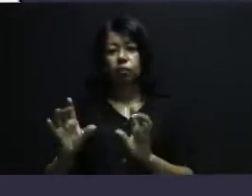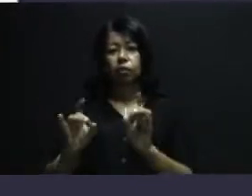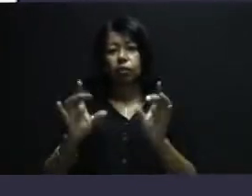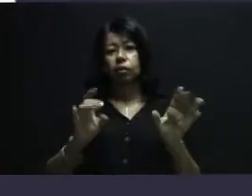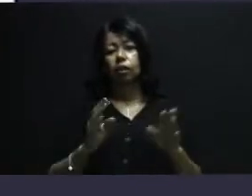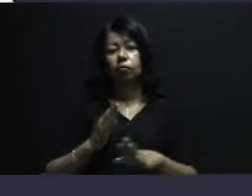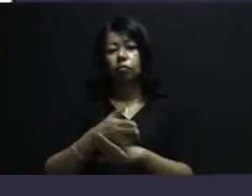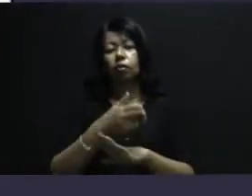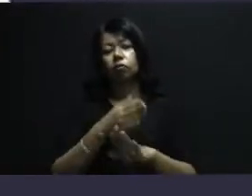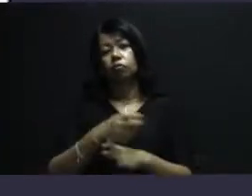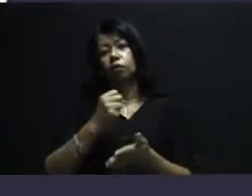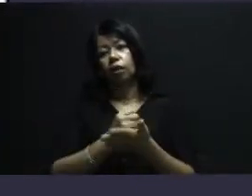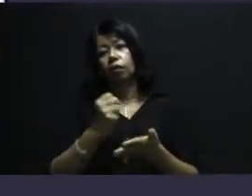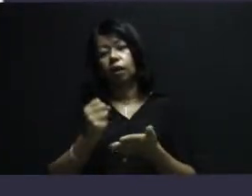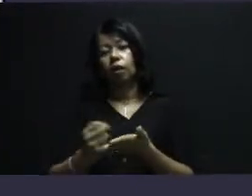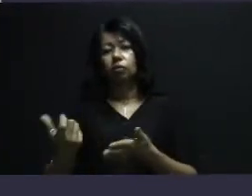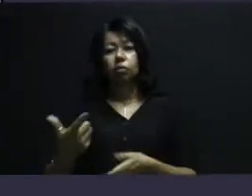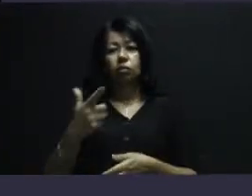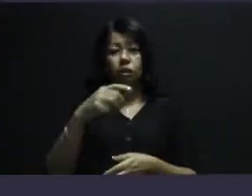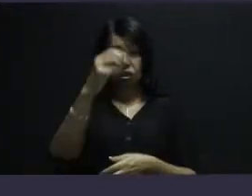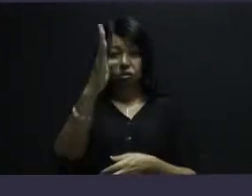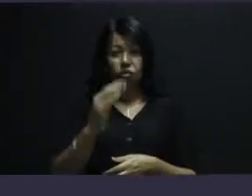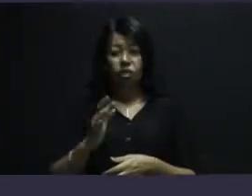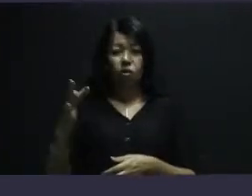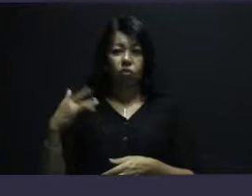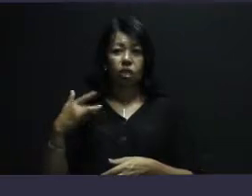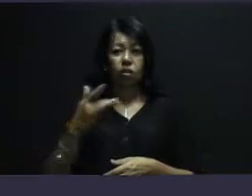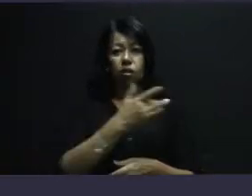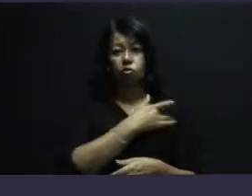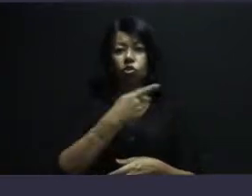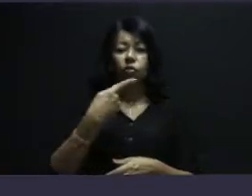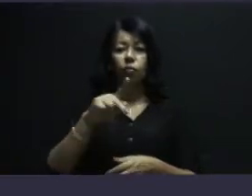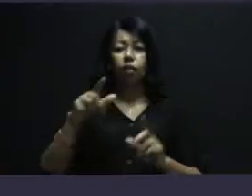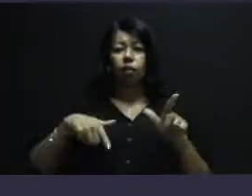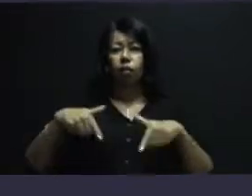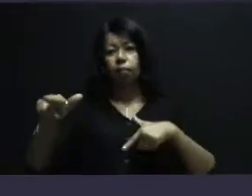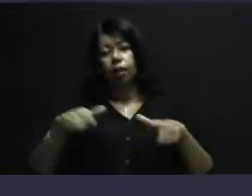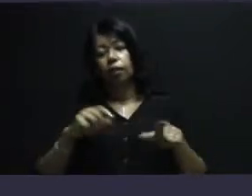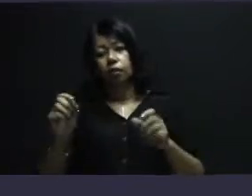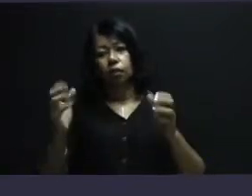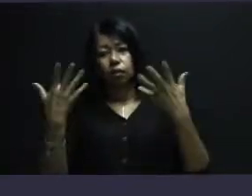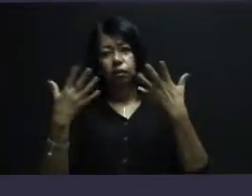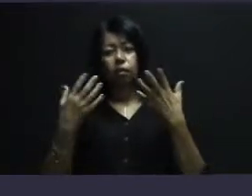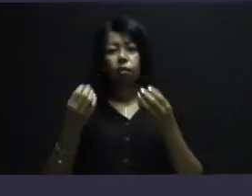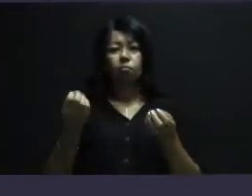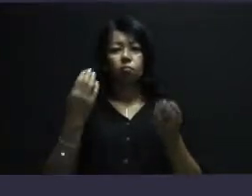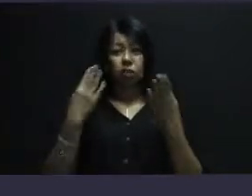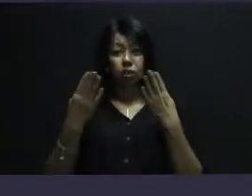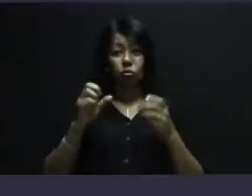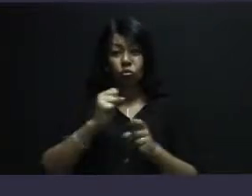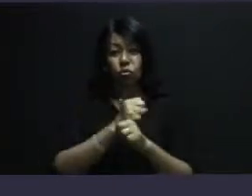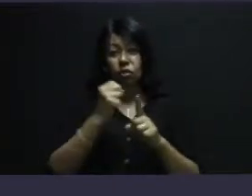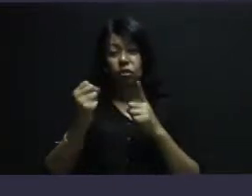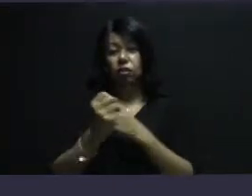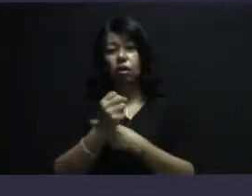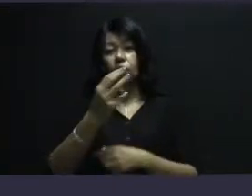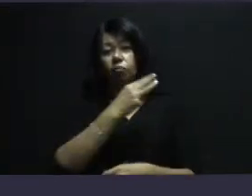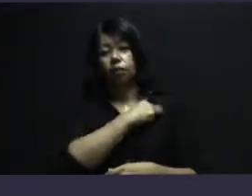de Cadastro Nacional de Estabelecimentos de Saúde, para atuação no Serviço de Atenção Psicossocial do Ministério da